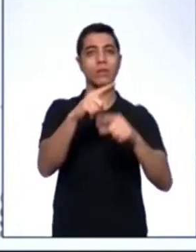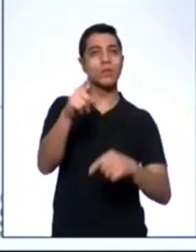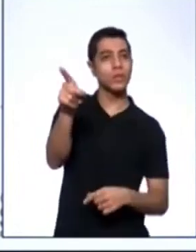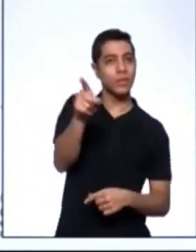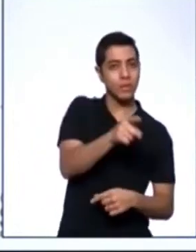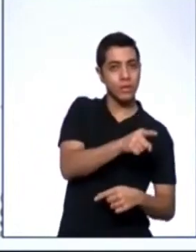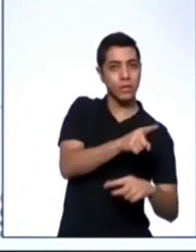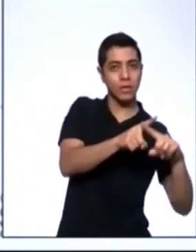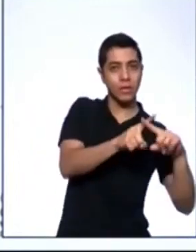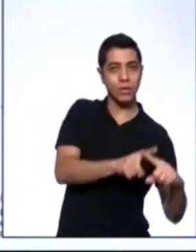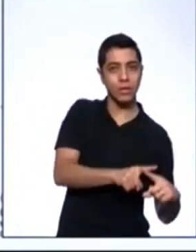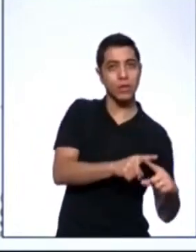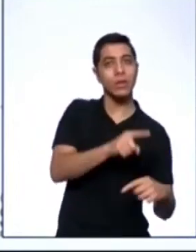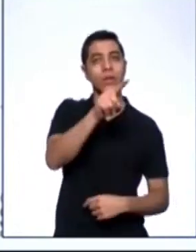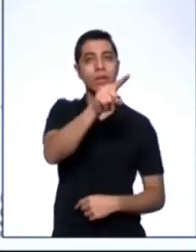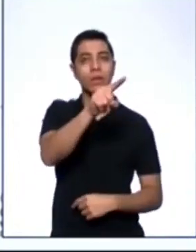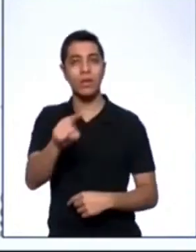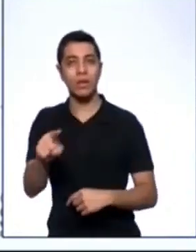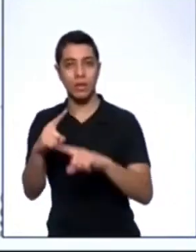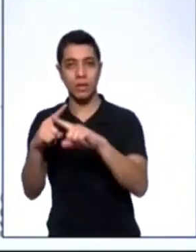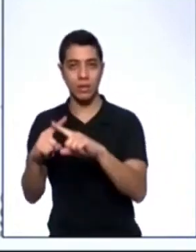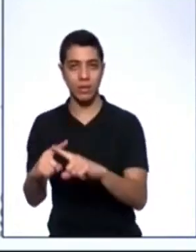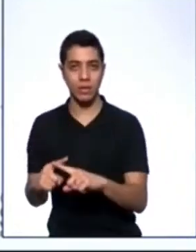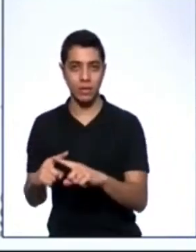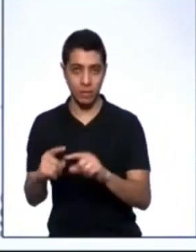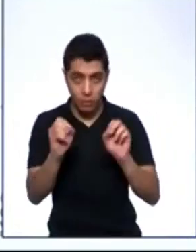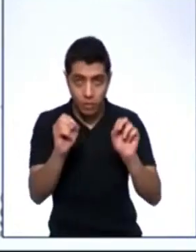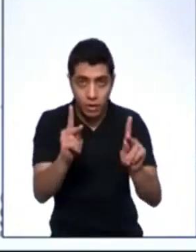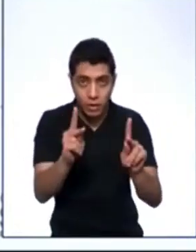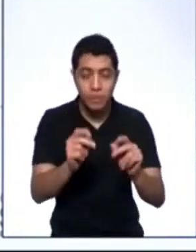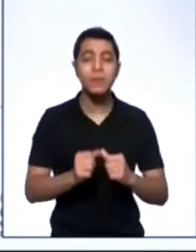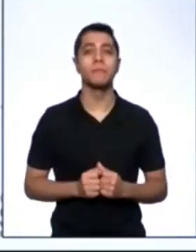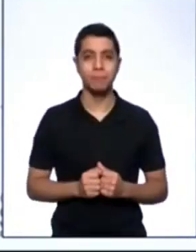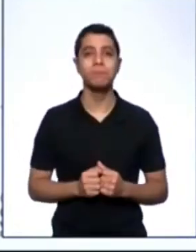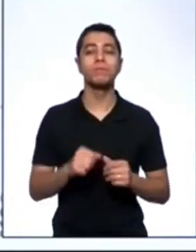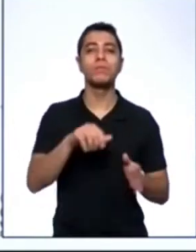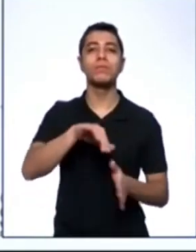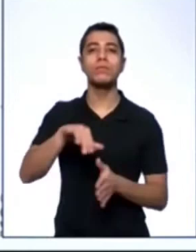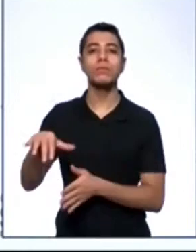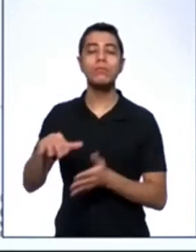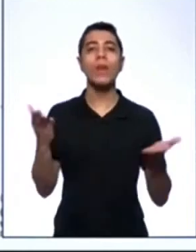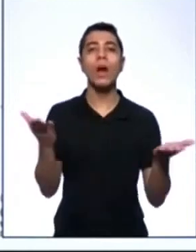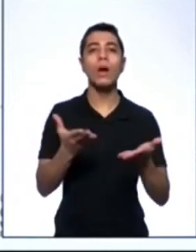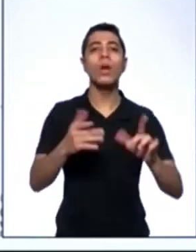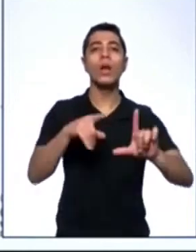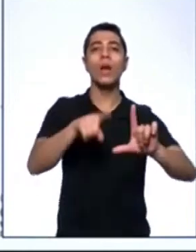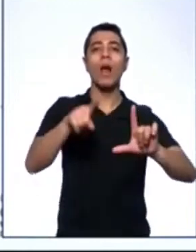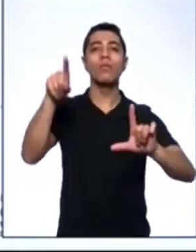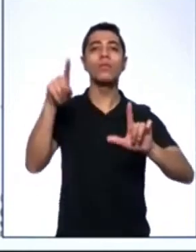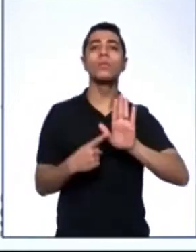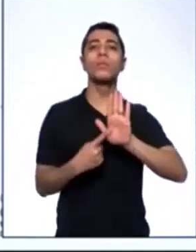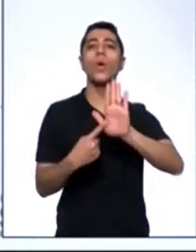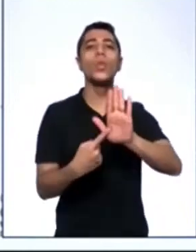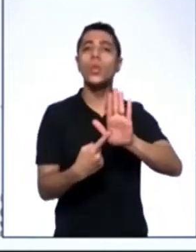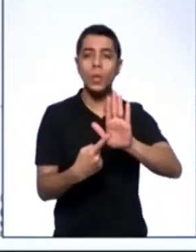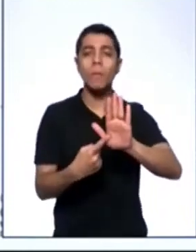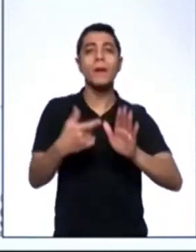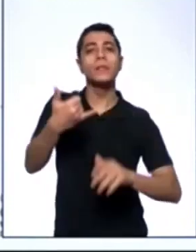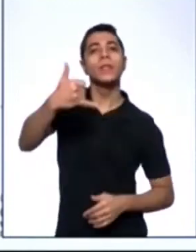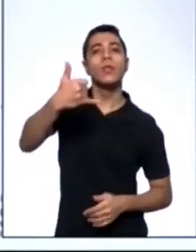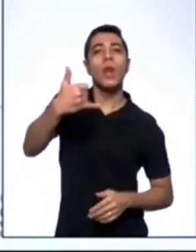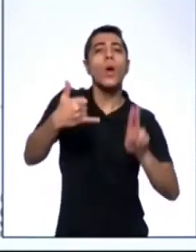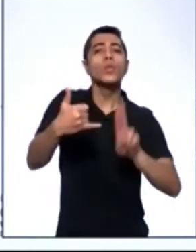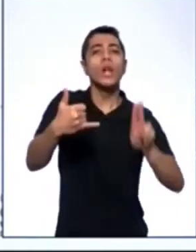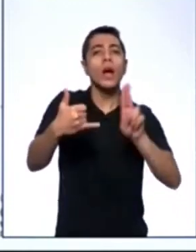gráfico abaixo representa o consumo de bateria do celular das dez da manhã até as